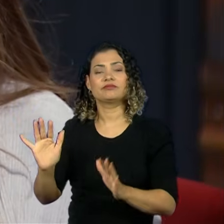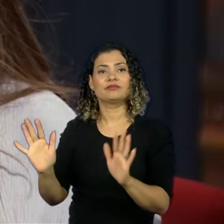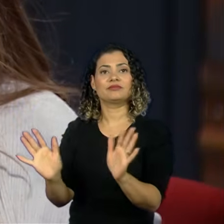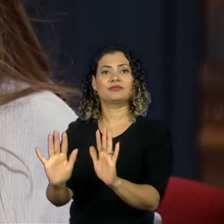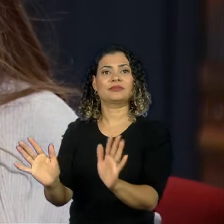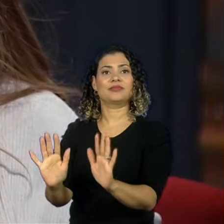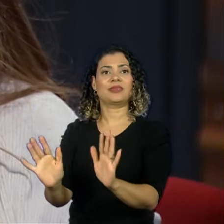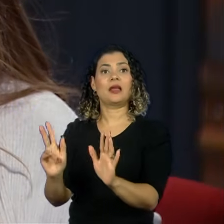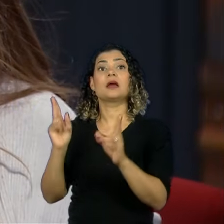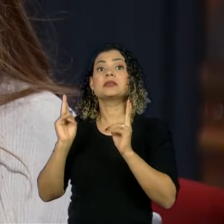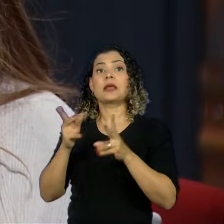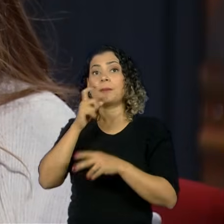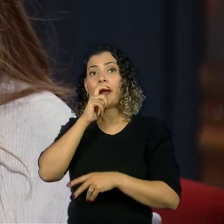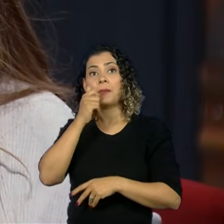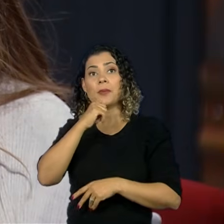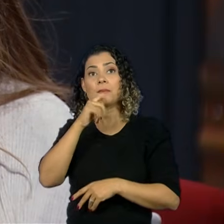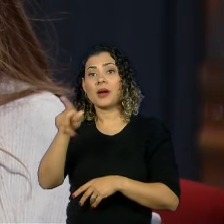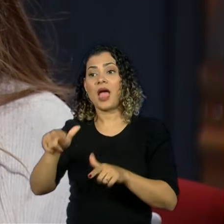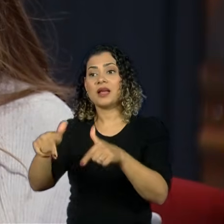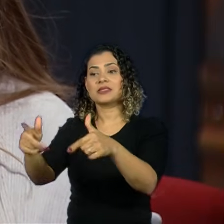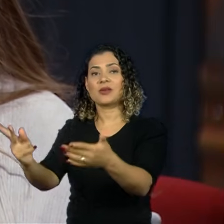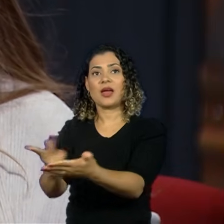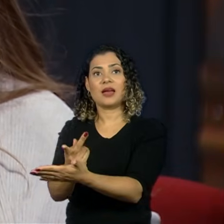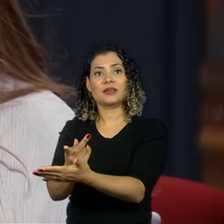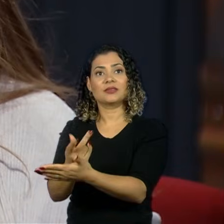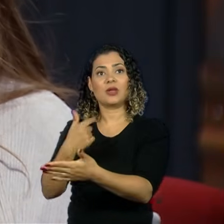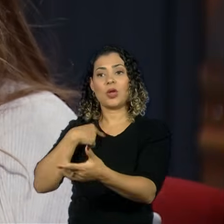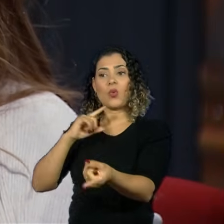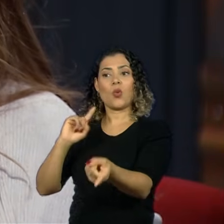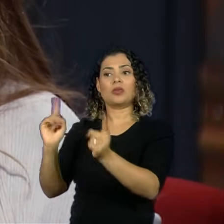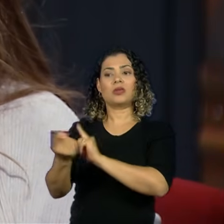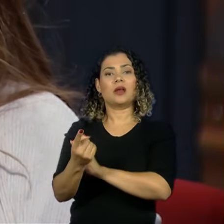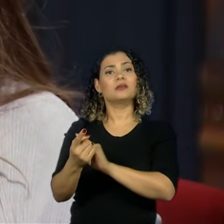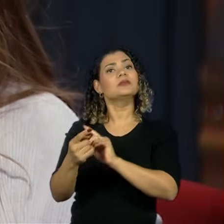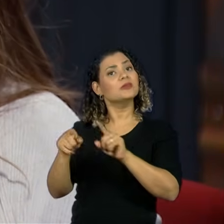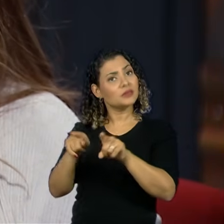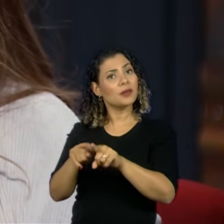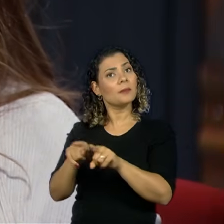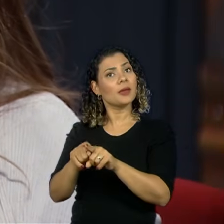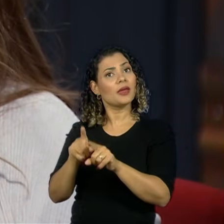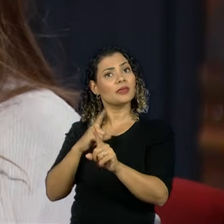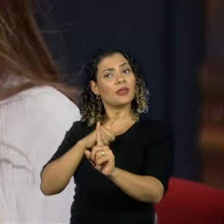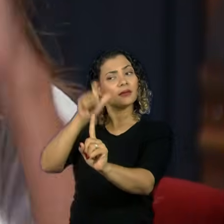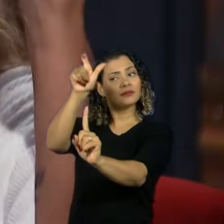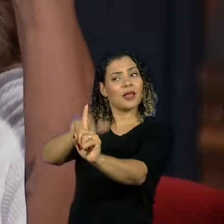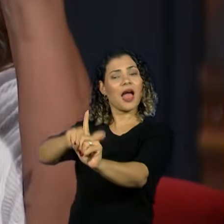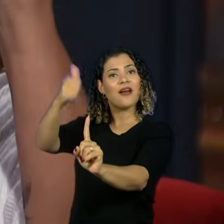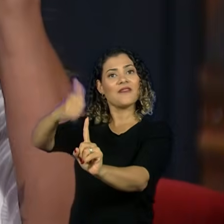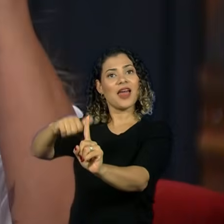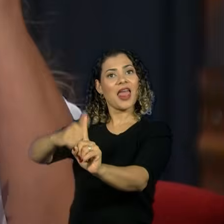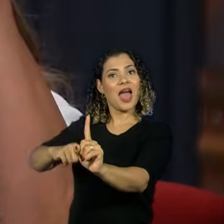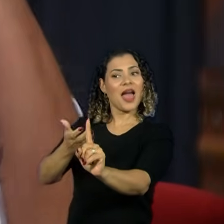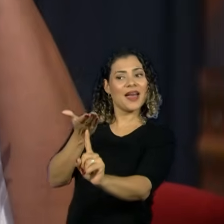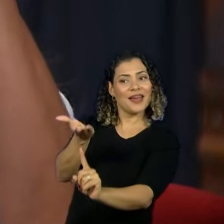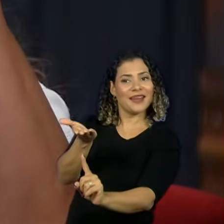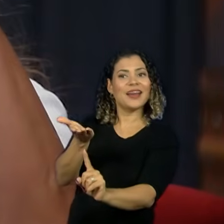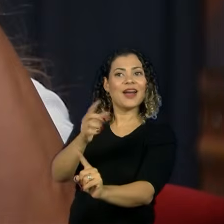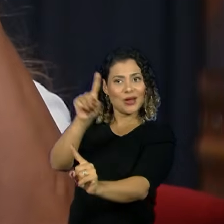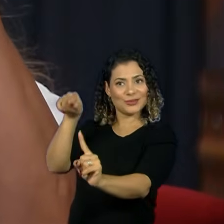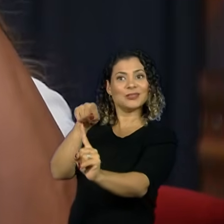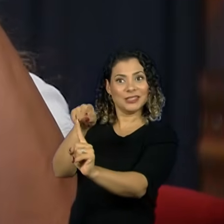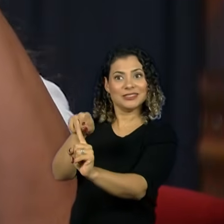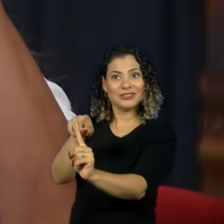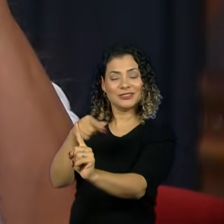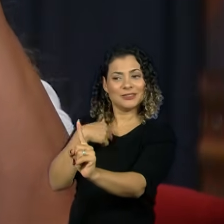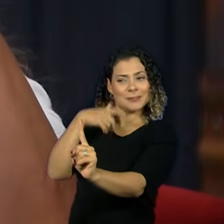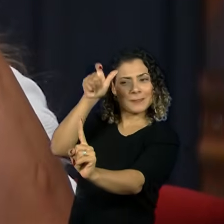Porque a gente sempre acha que os nossos pais fazem errado. E fazer o contrário também é tê-los como parâmetro. Você põe ali o seu gold standard